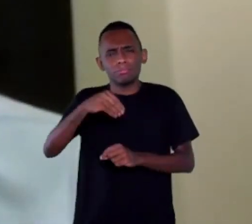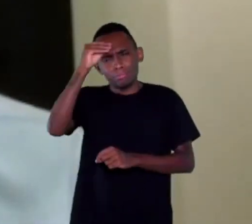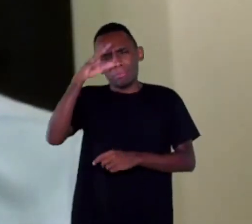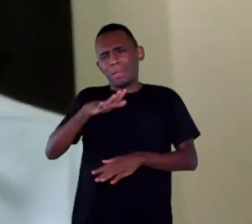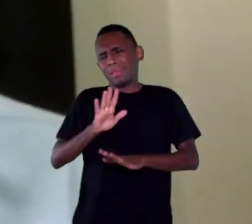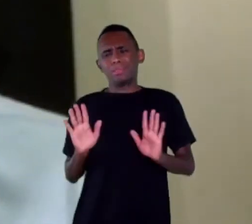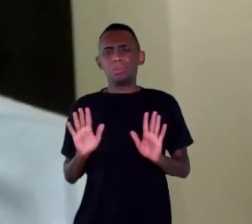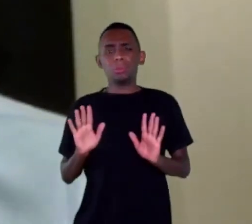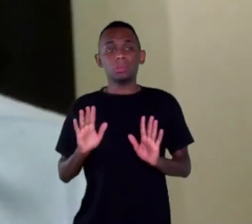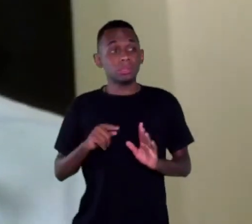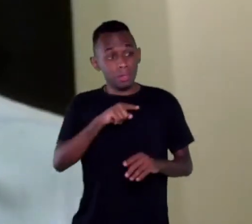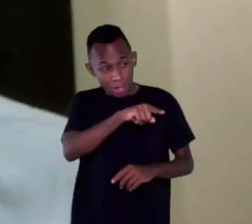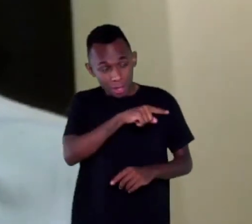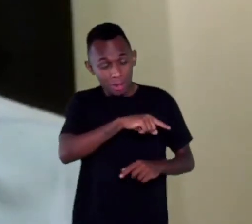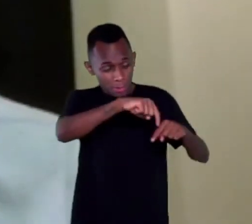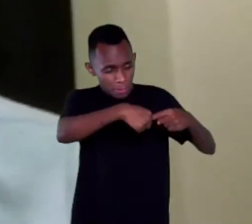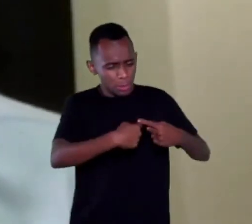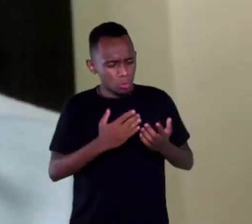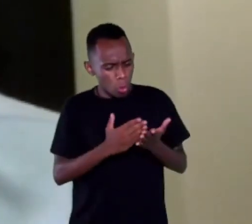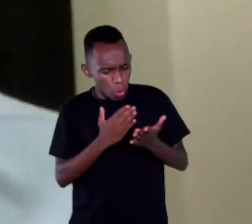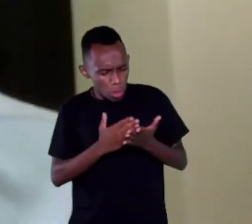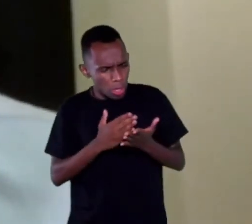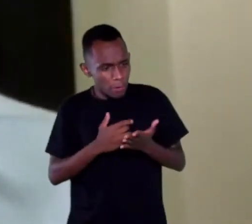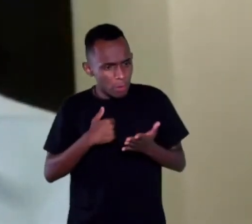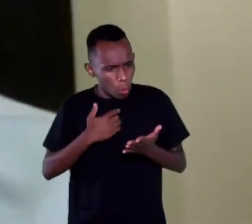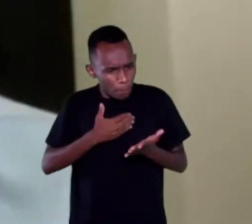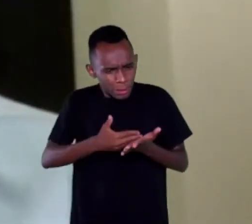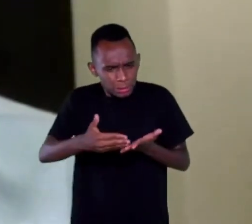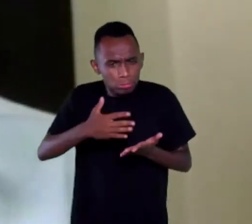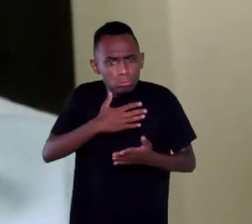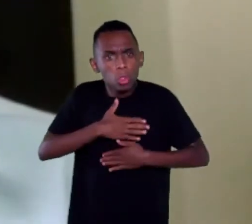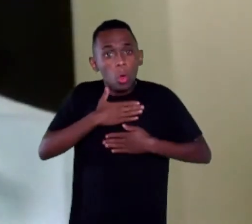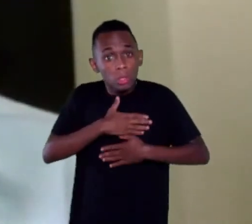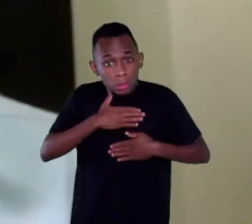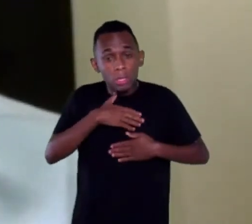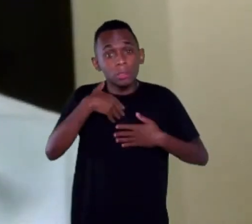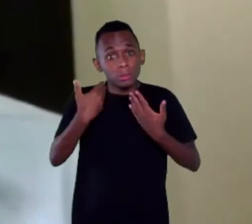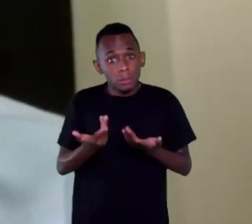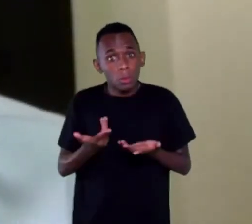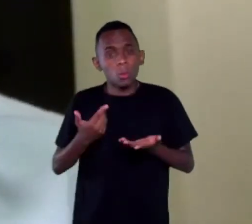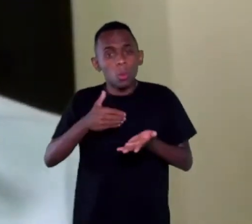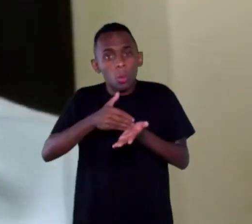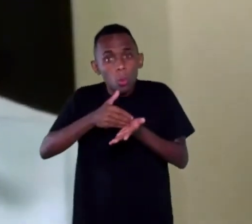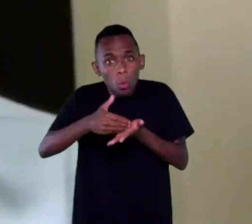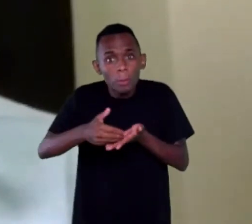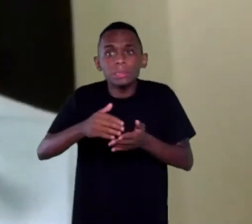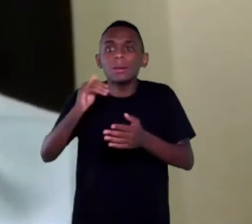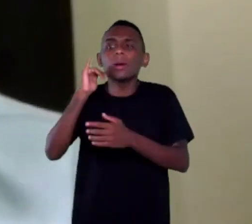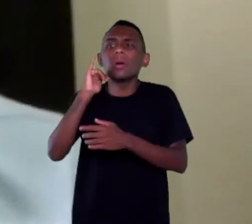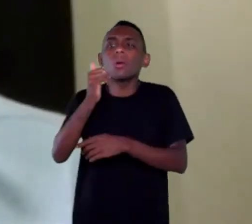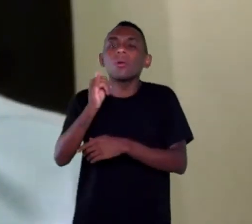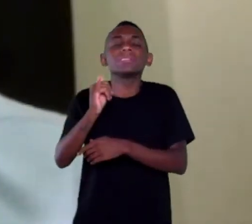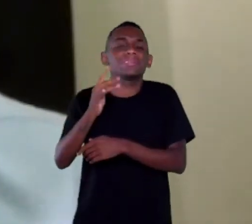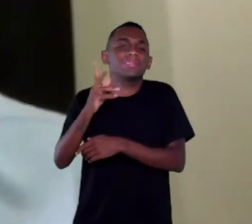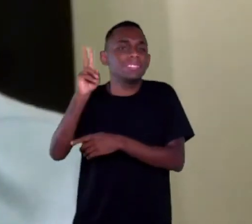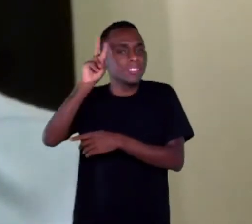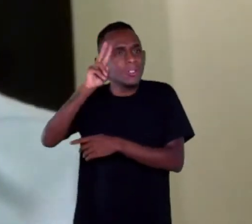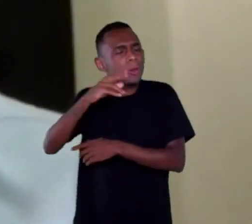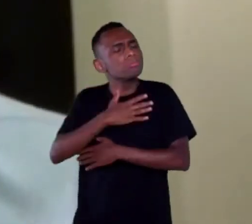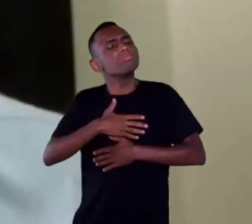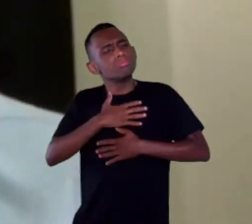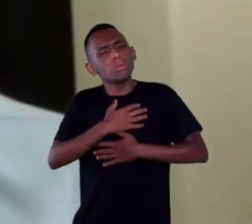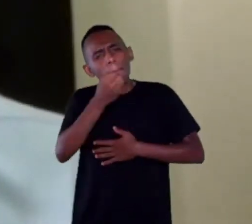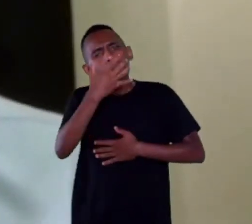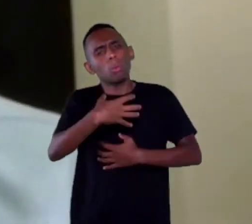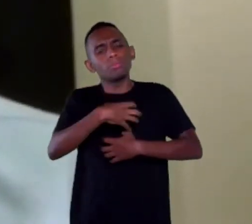alguns livros e eu comecei a tomar gosto. Então, a partir daí, eu já gostava de contar histórias. E com o hábito